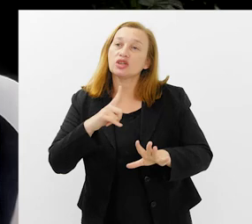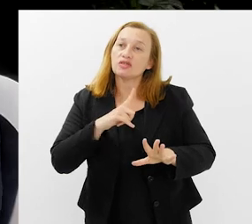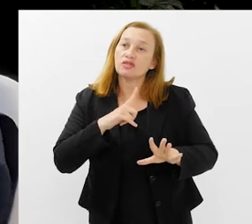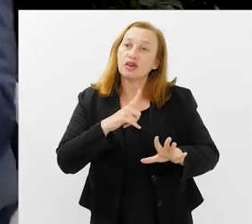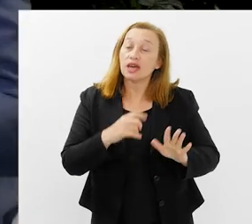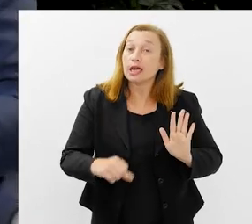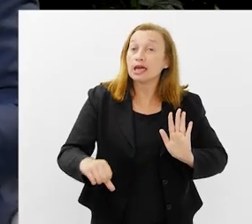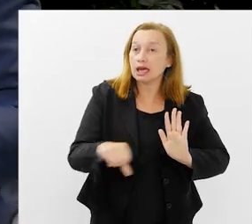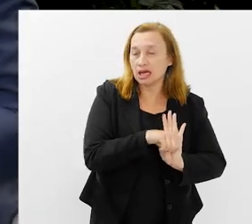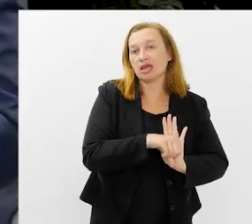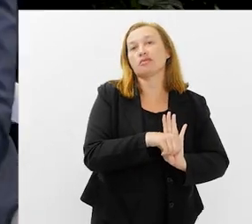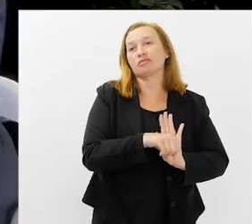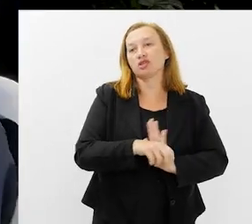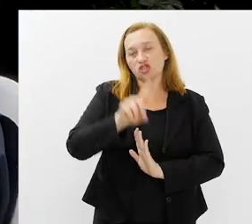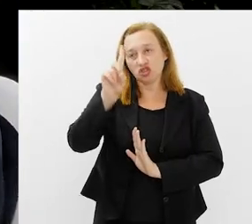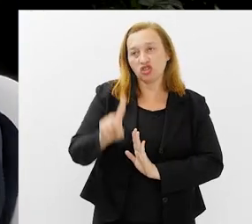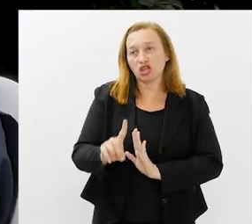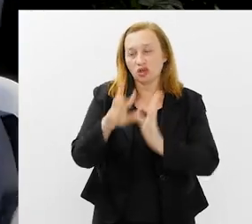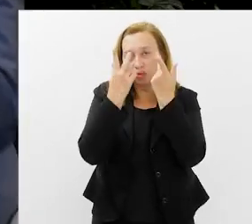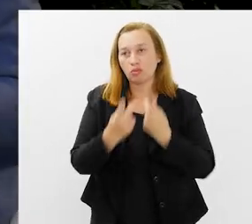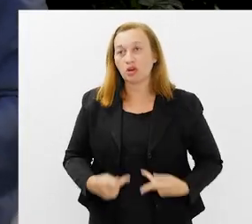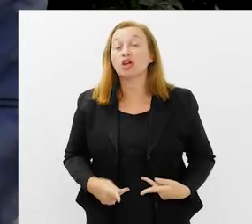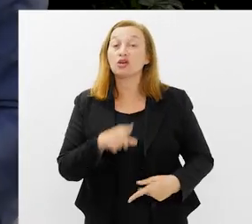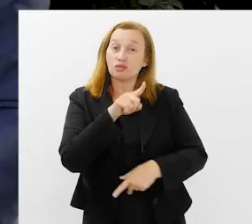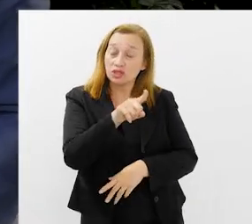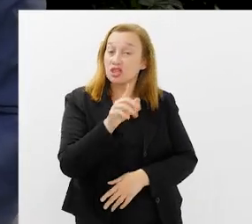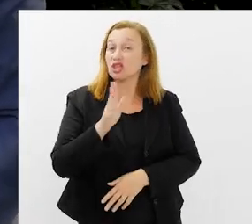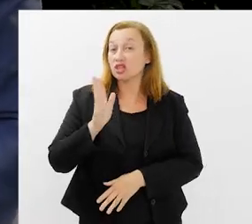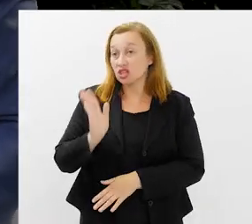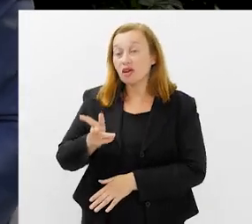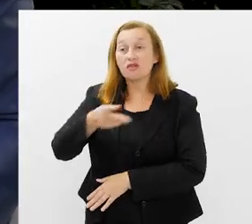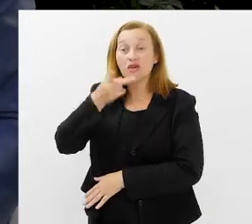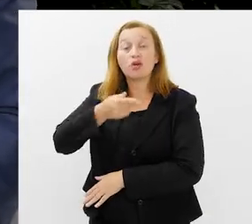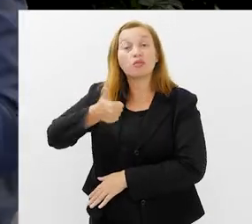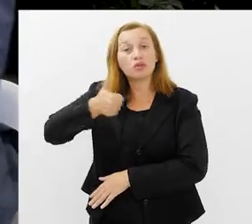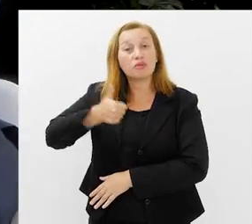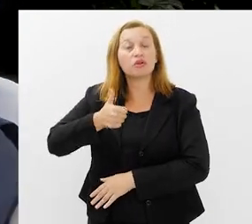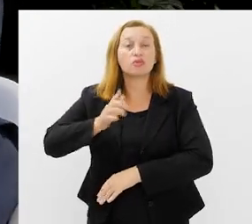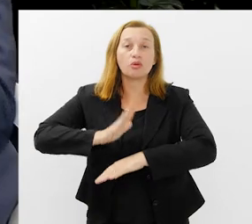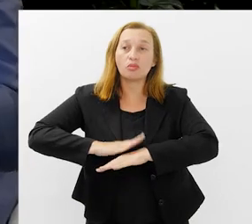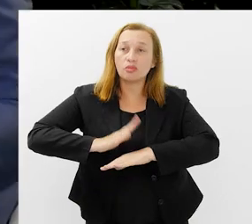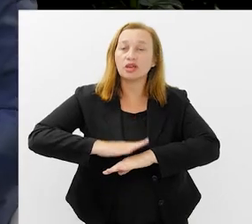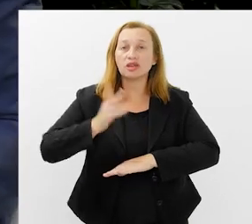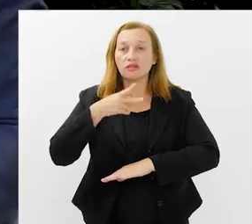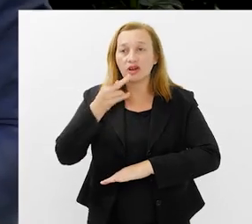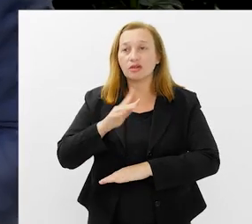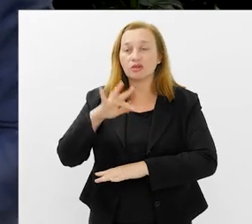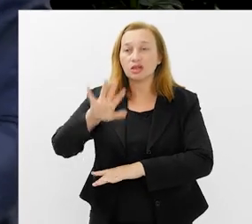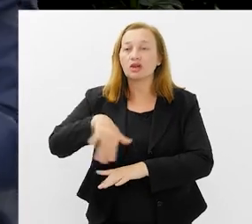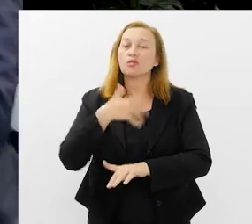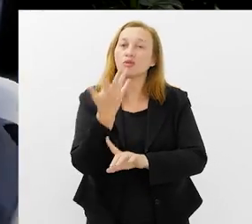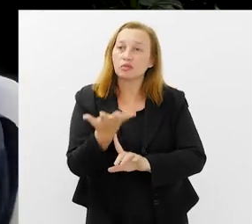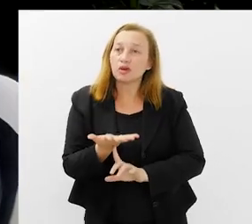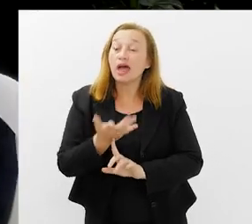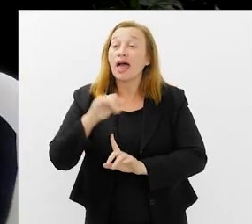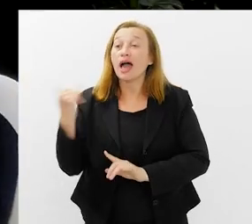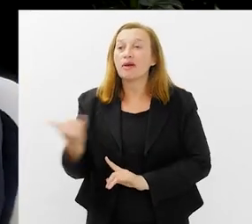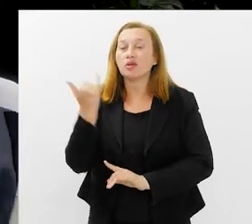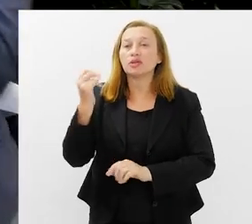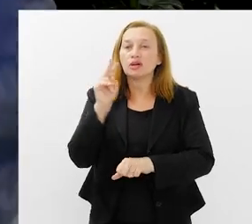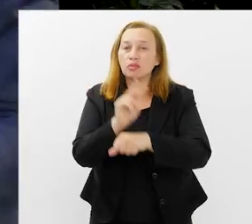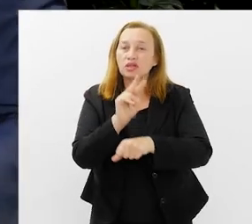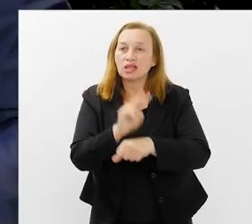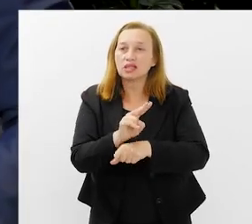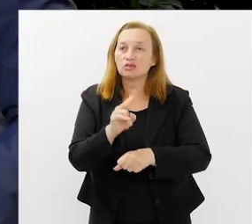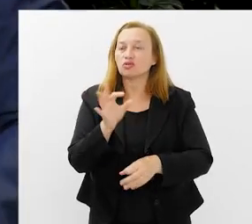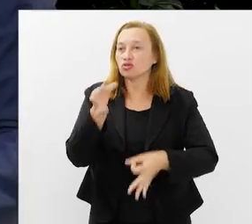ou violação de direito a esse direito humano que você bem pontuou na primeira questão que nós levantamos, que é o meio ambiente. A importância